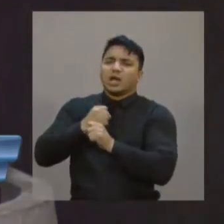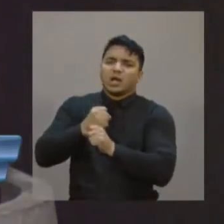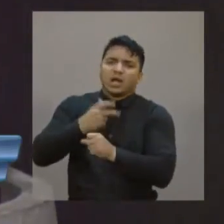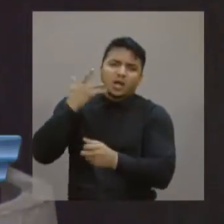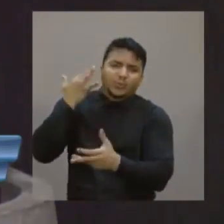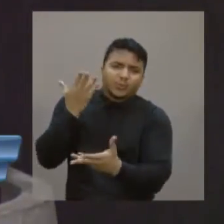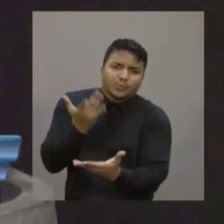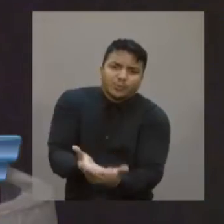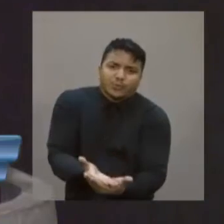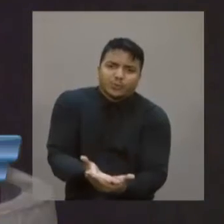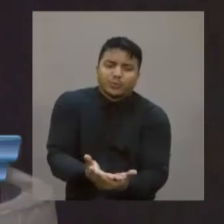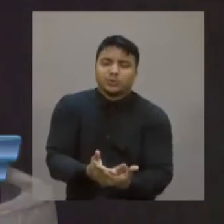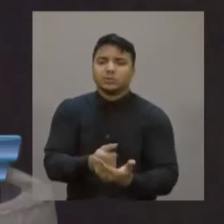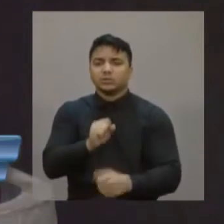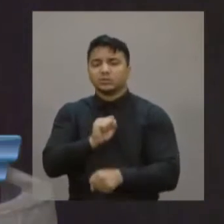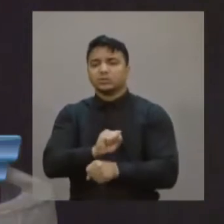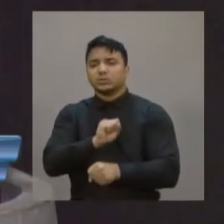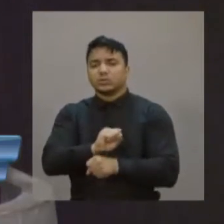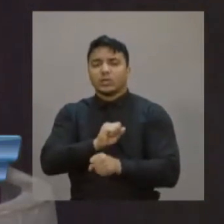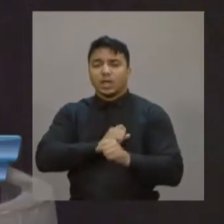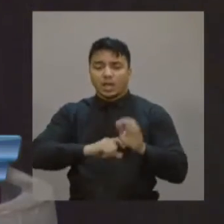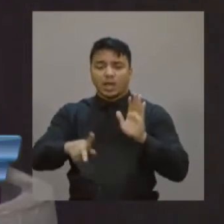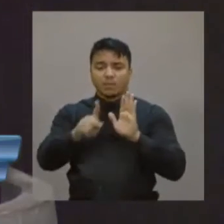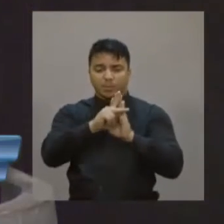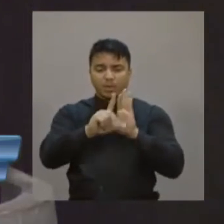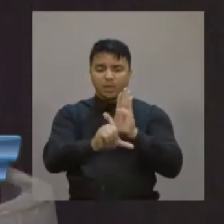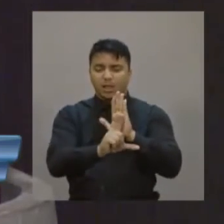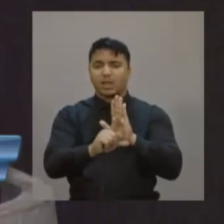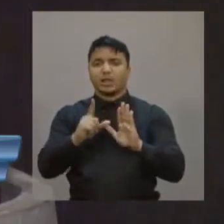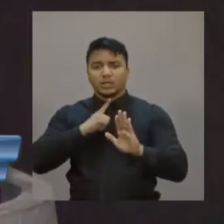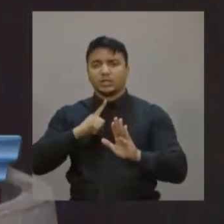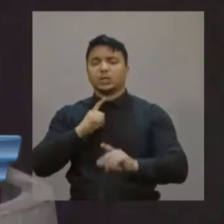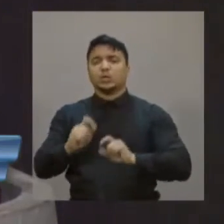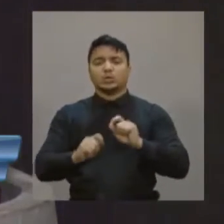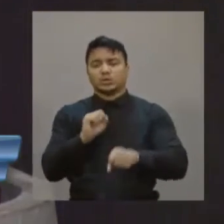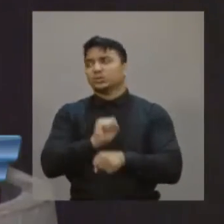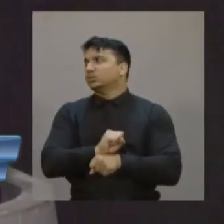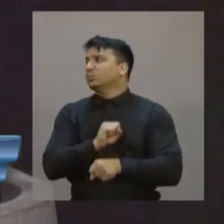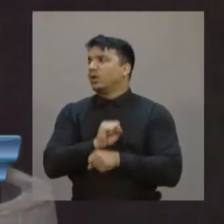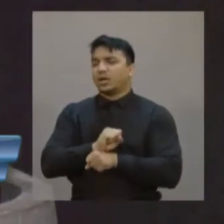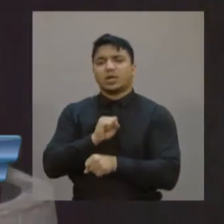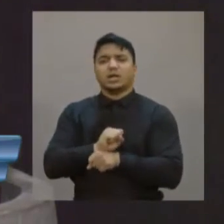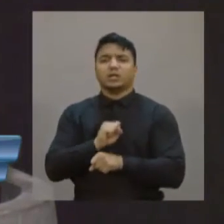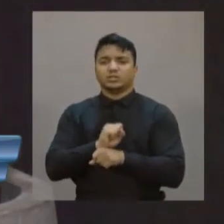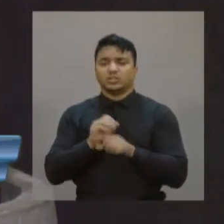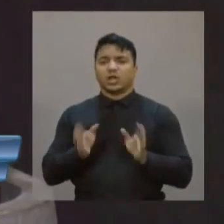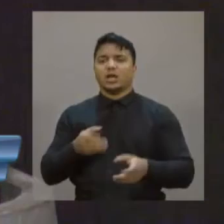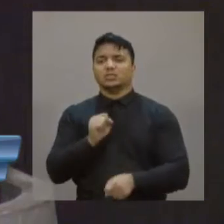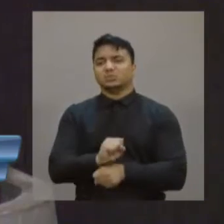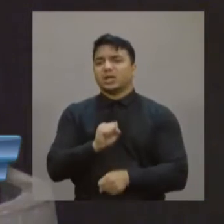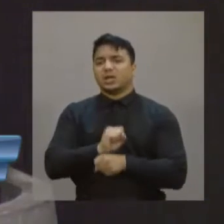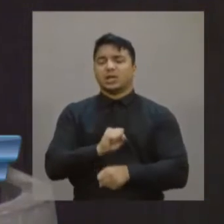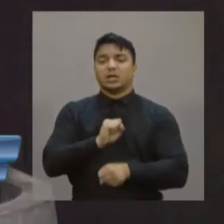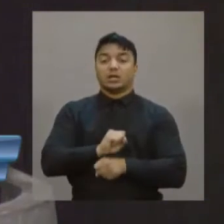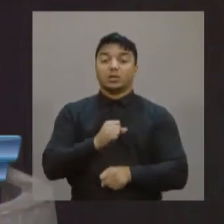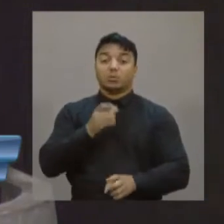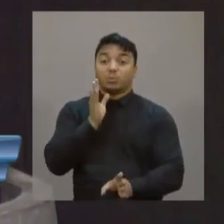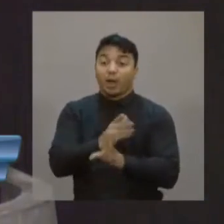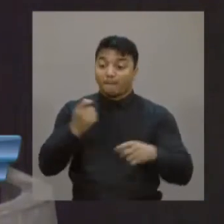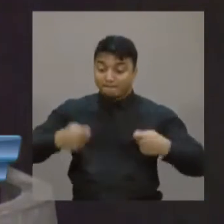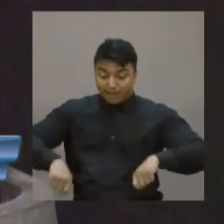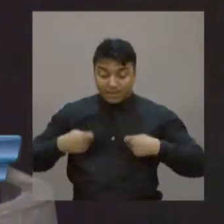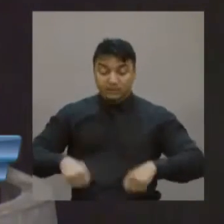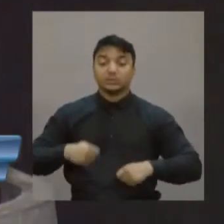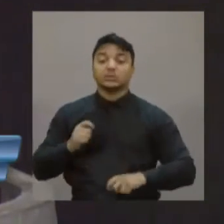PSOL, manifestou apoio às unidades da Defensoria Pública da União que estão ameaçadas de fechar. De acordo com o parlamentar, o governo